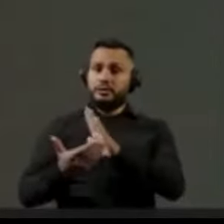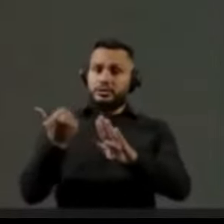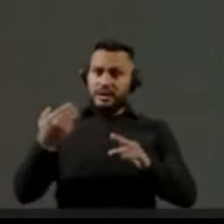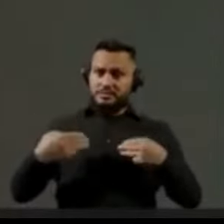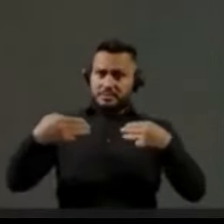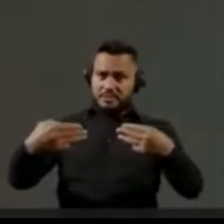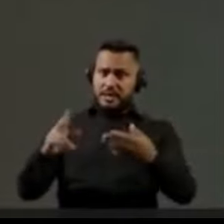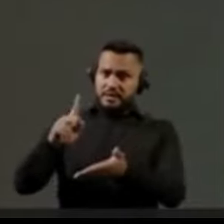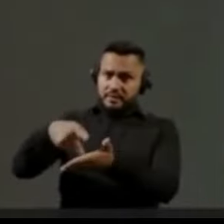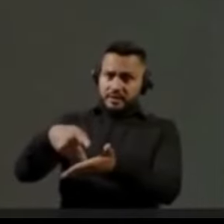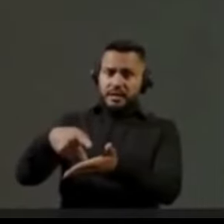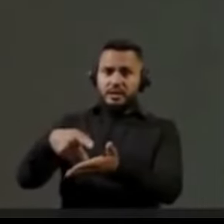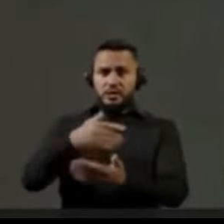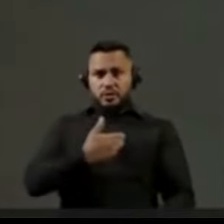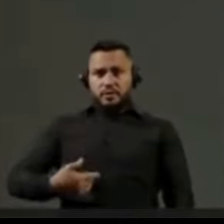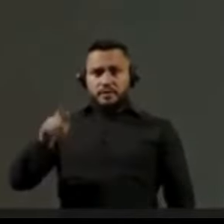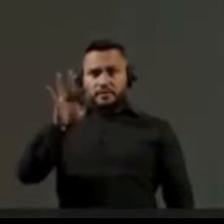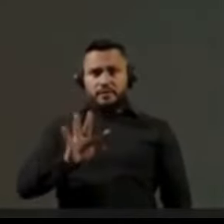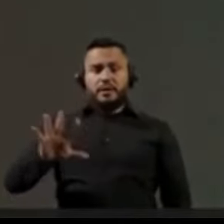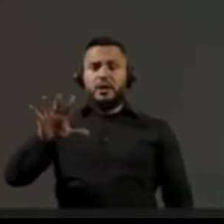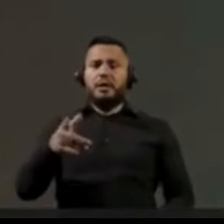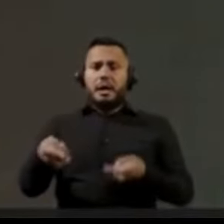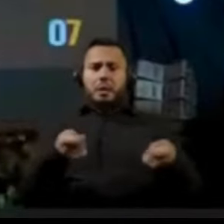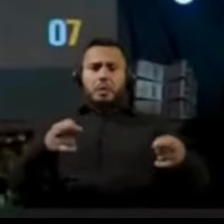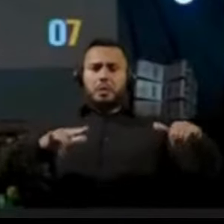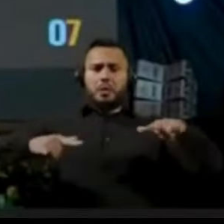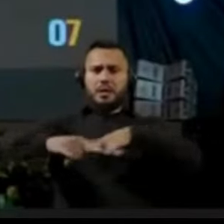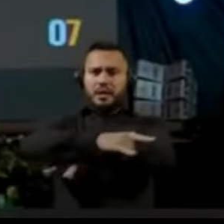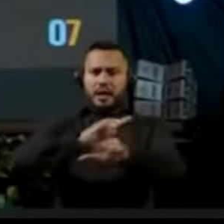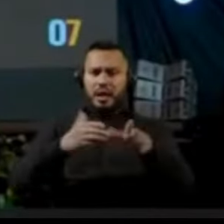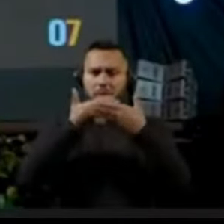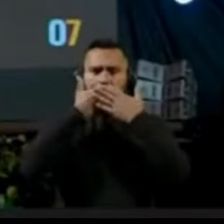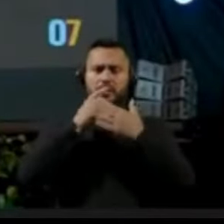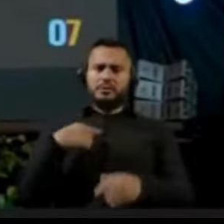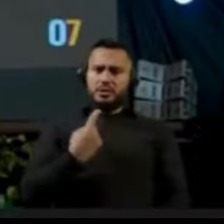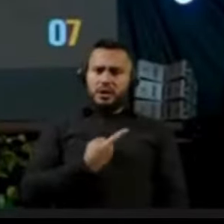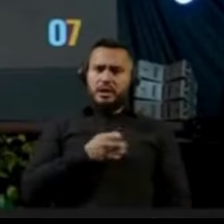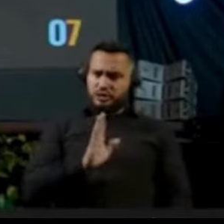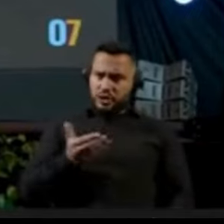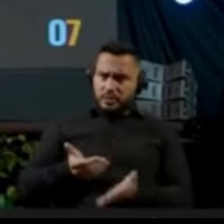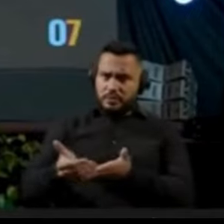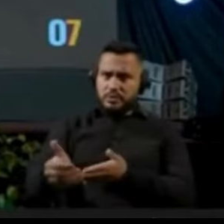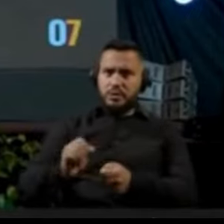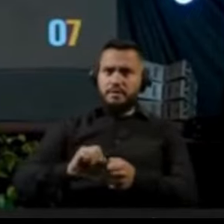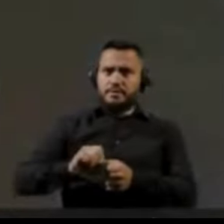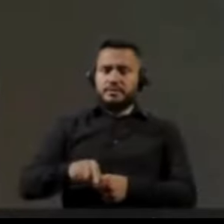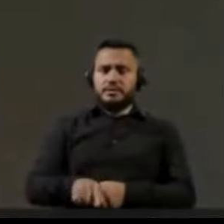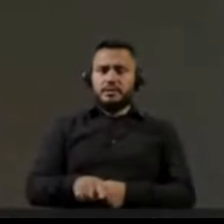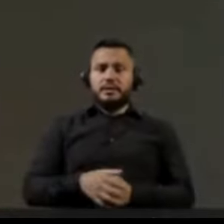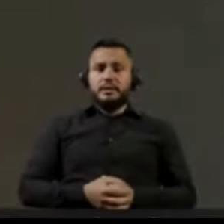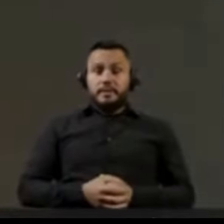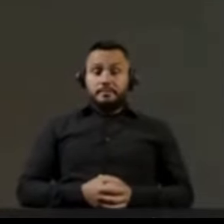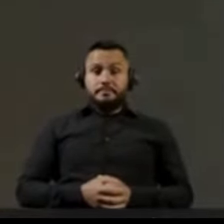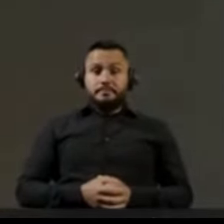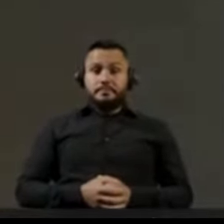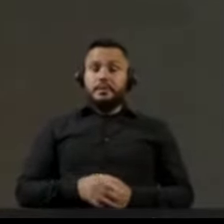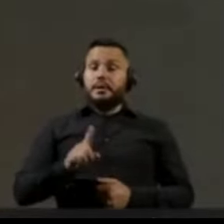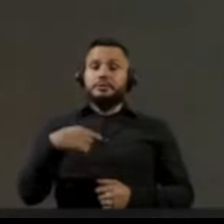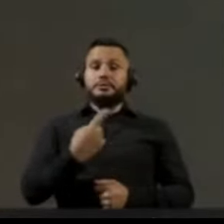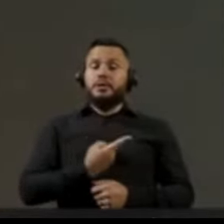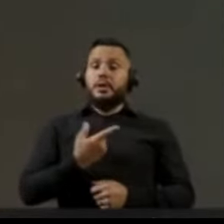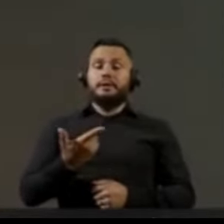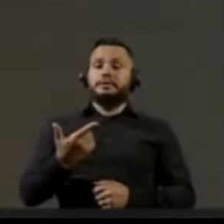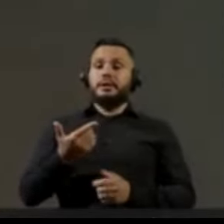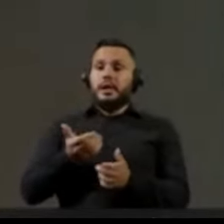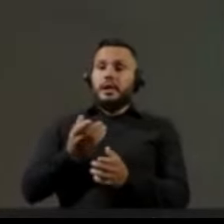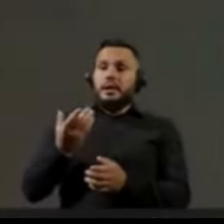que quer controlar as narrativas, que quer calar as nossas vozes, e estão fazendo isso, bastou pautar na comissão, que